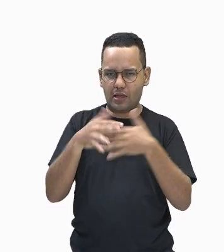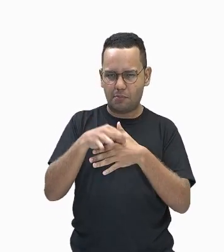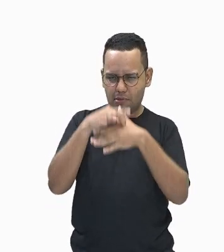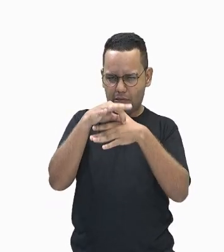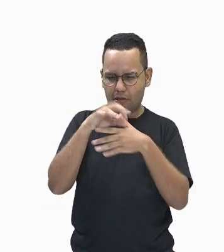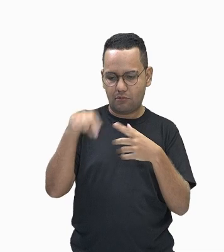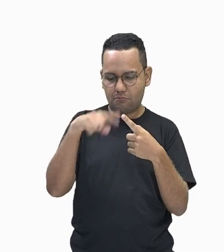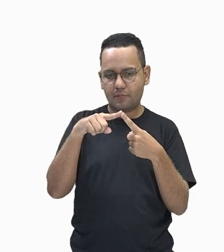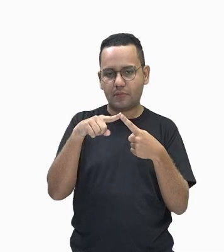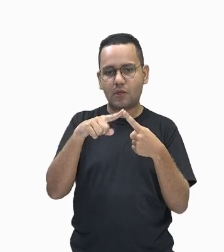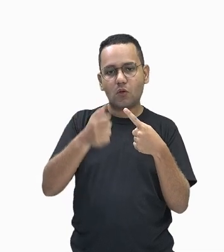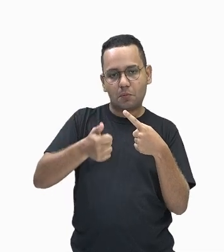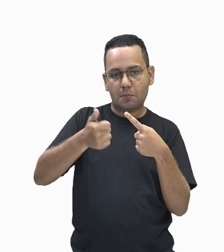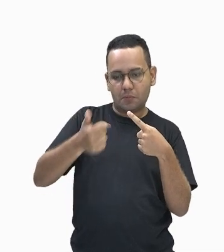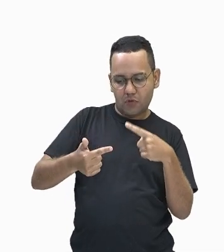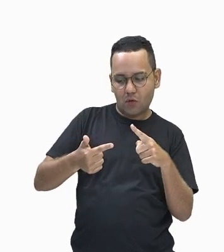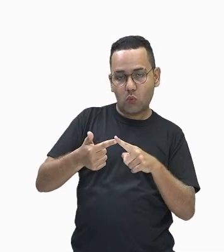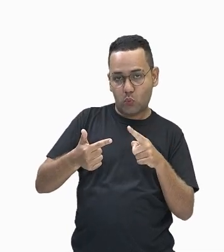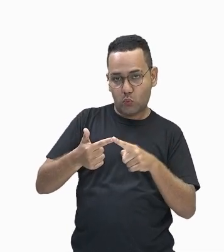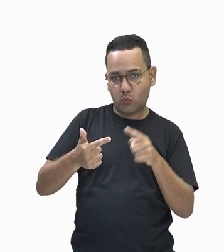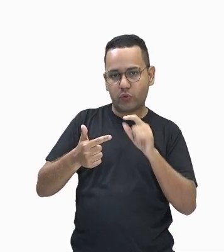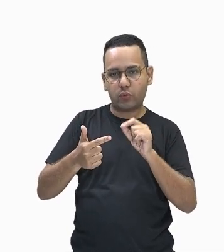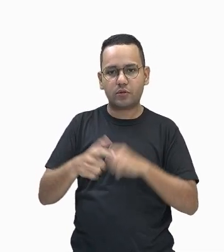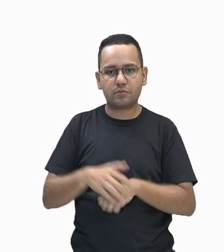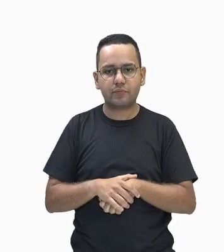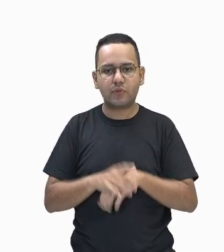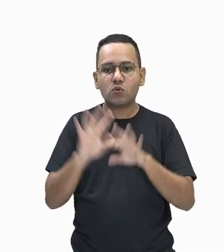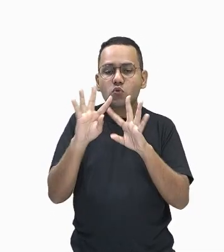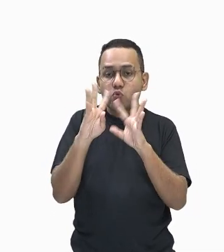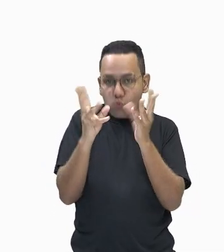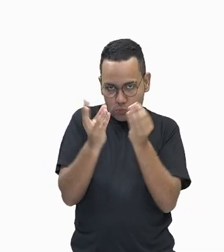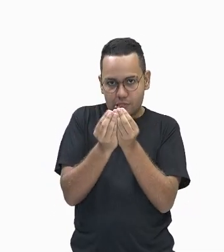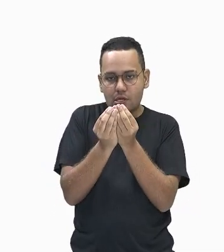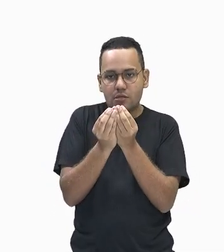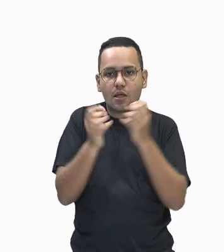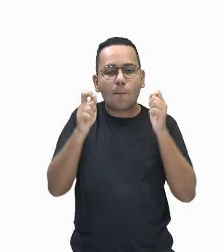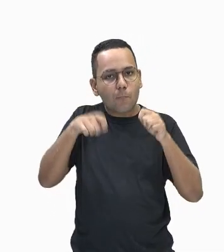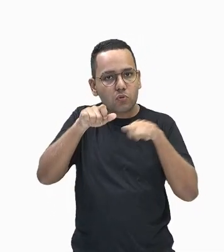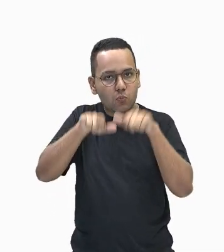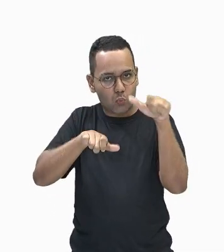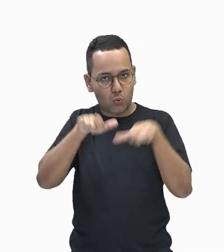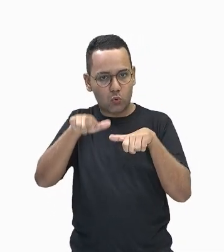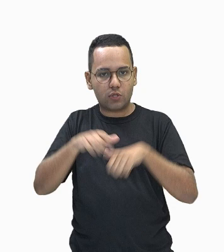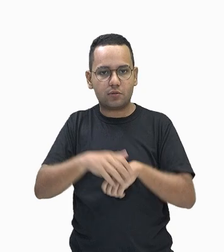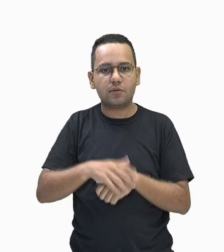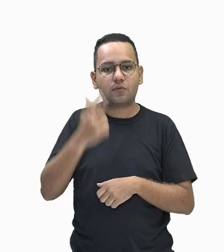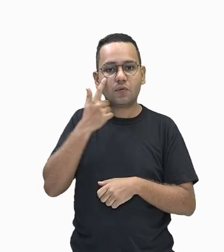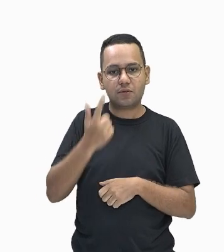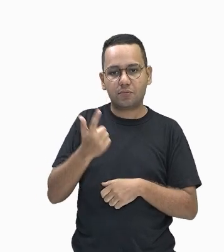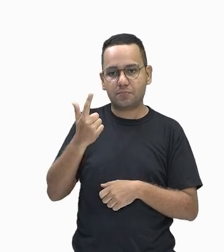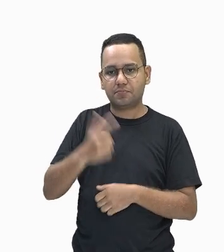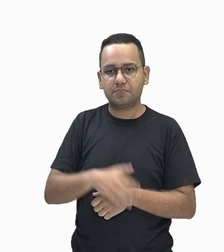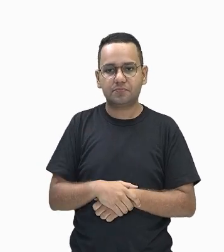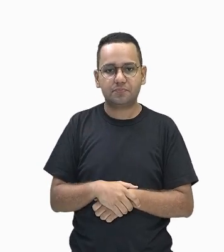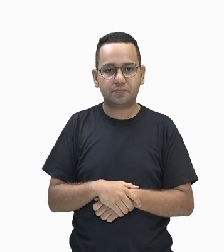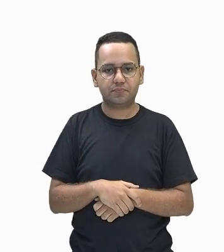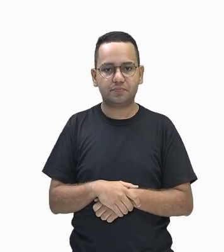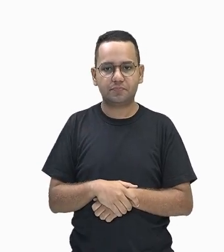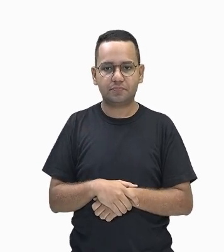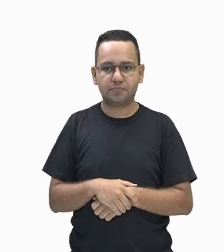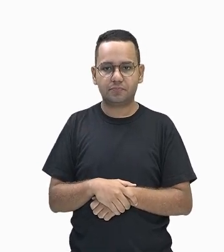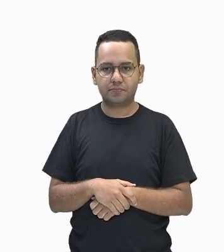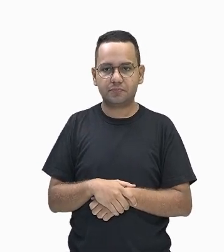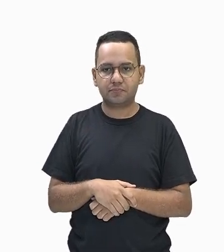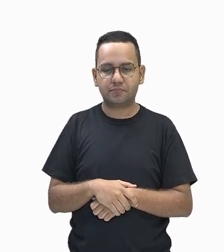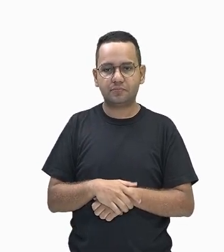a secreção e a absorção de substâncias. Eu destaquei aqui para vocês o órgão, o intestino. Eu vou destacar para vocês na